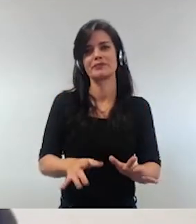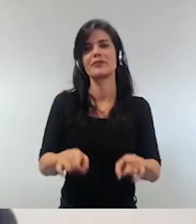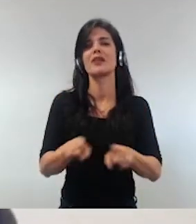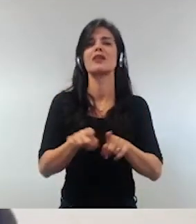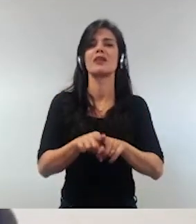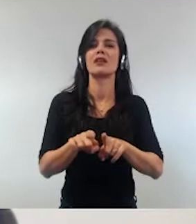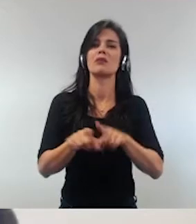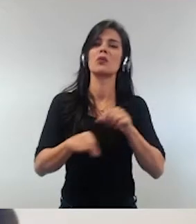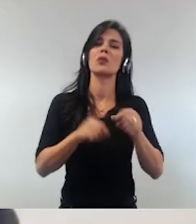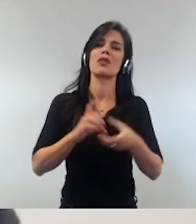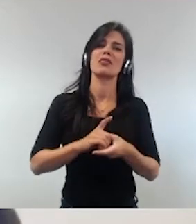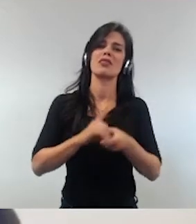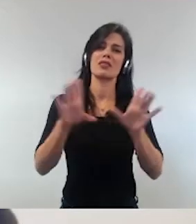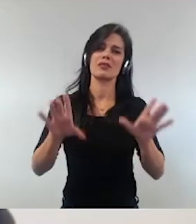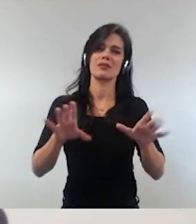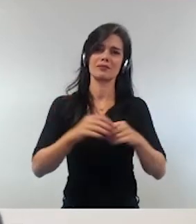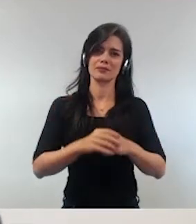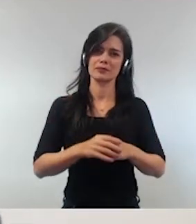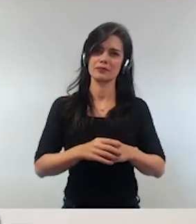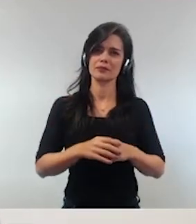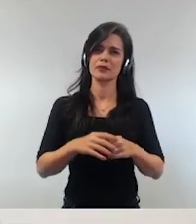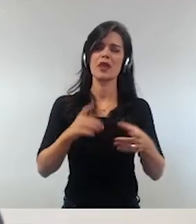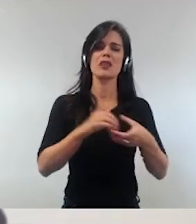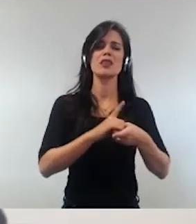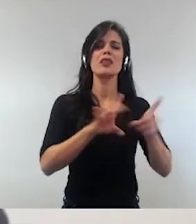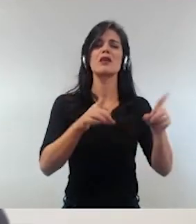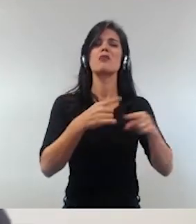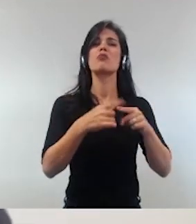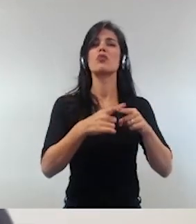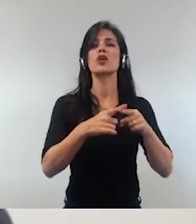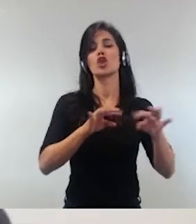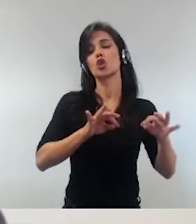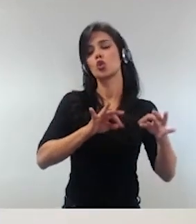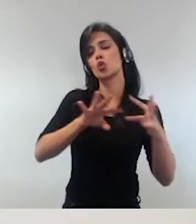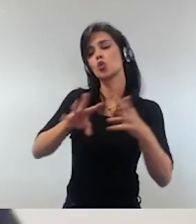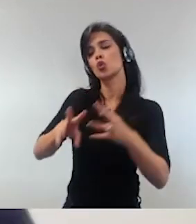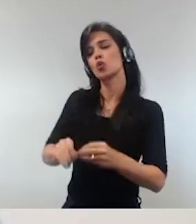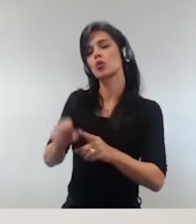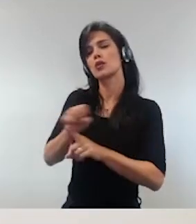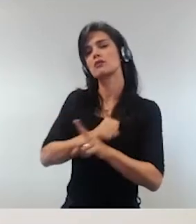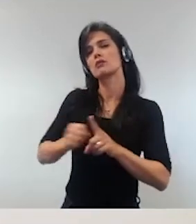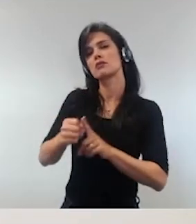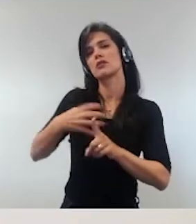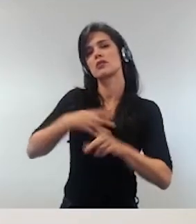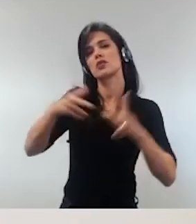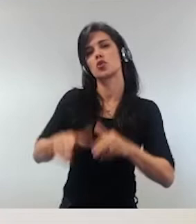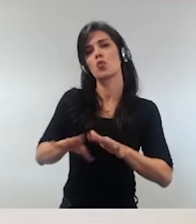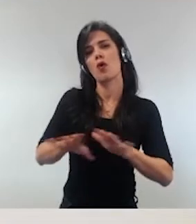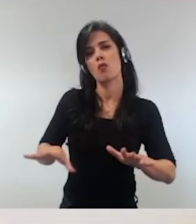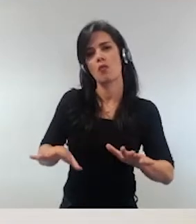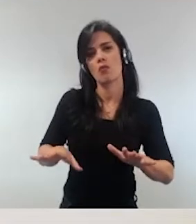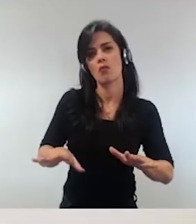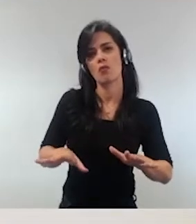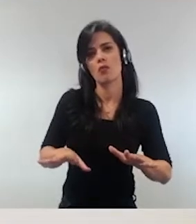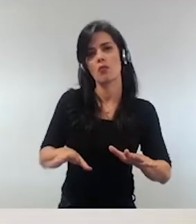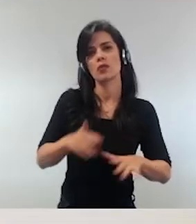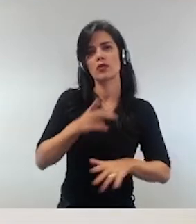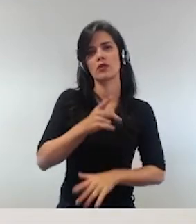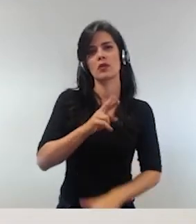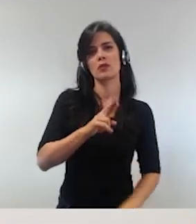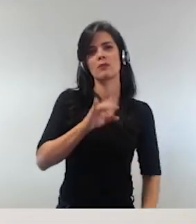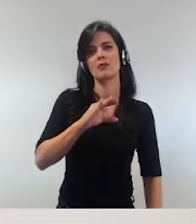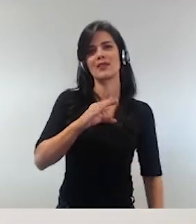democrático. Democrático no sentido de afetar todos. Então, Priscila colocou isso muito bem,